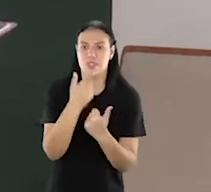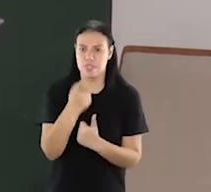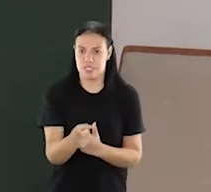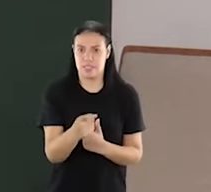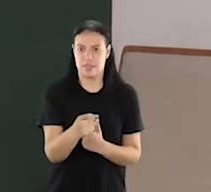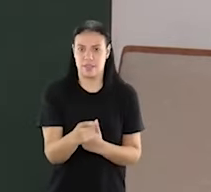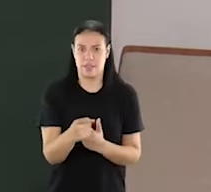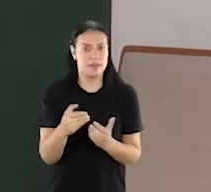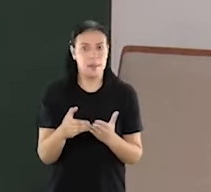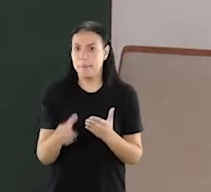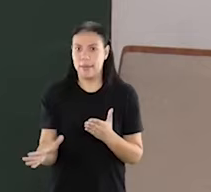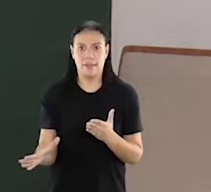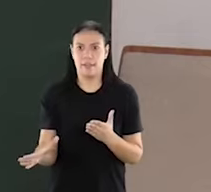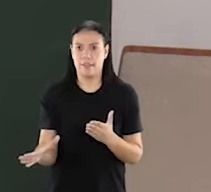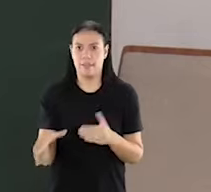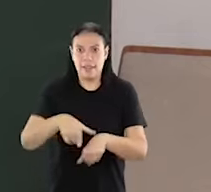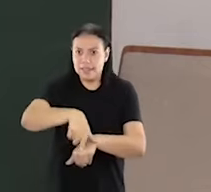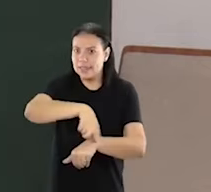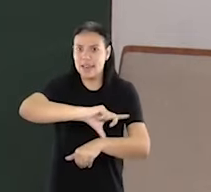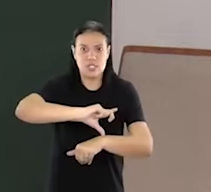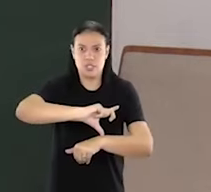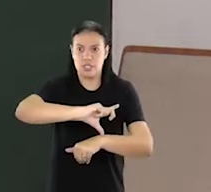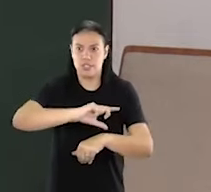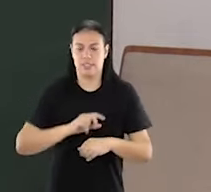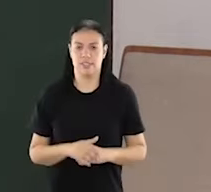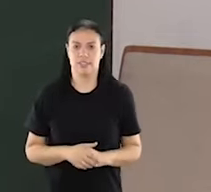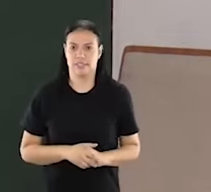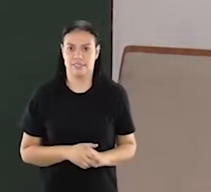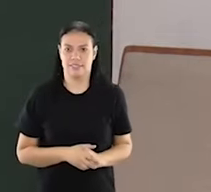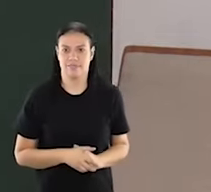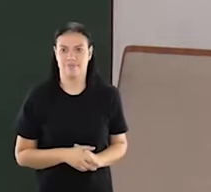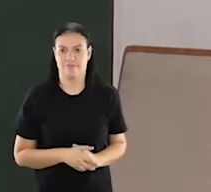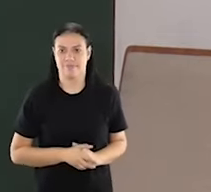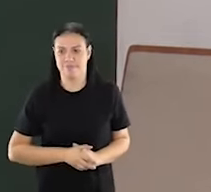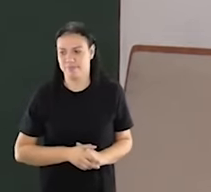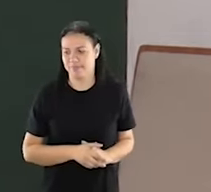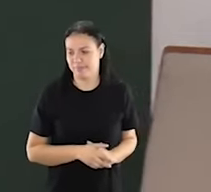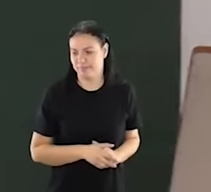Tarde demais, diríamos nós, menino, eu estava no caixão.